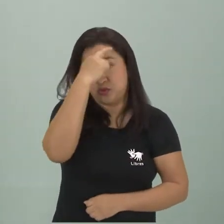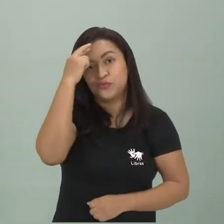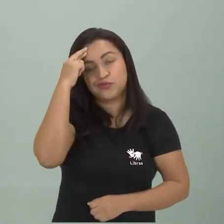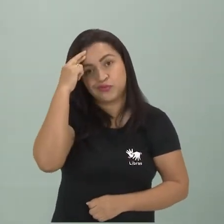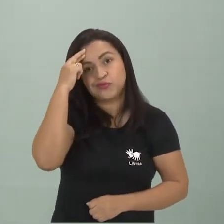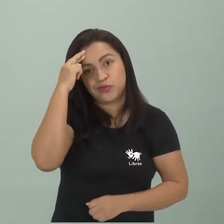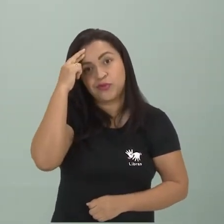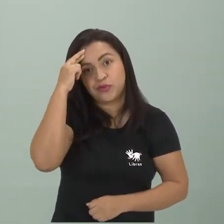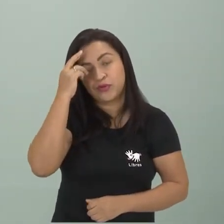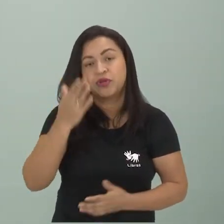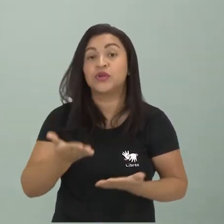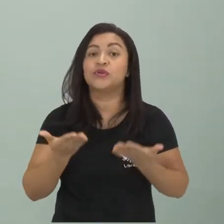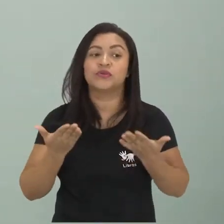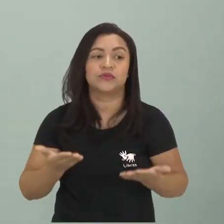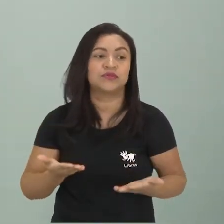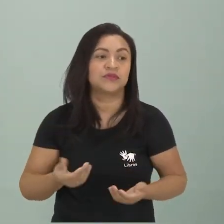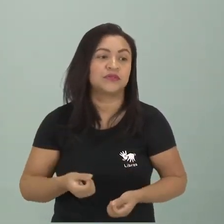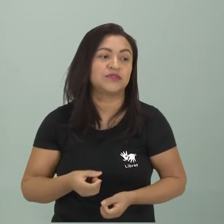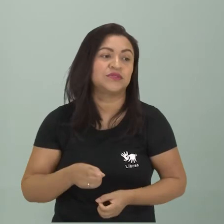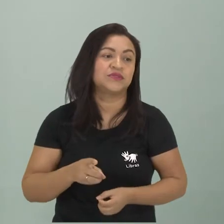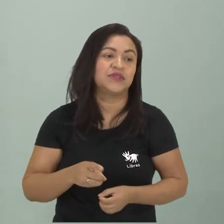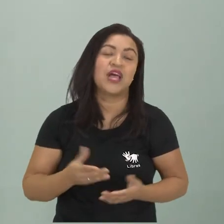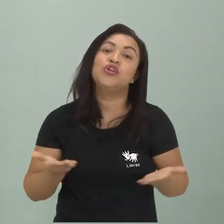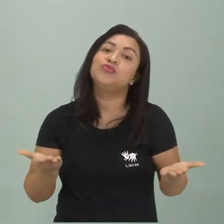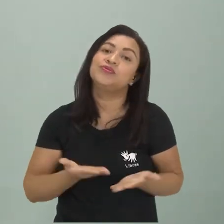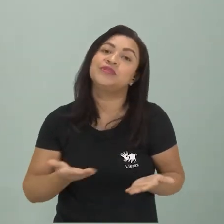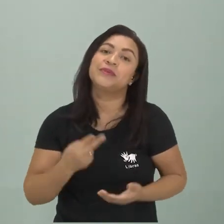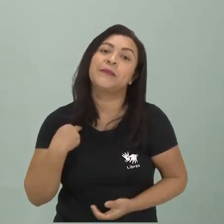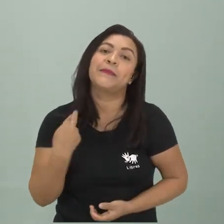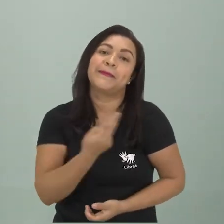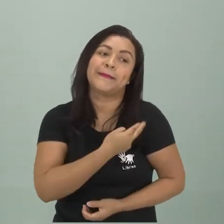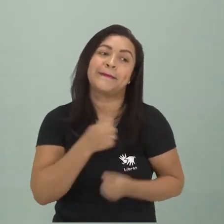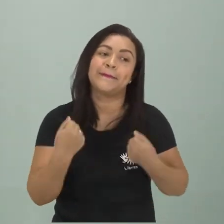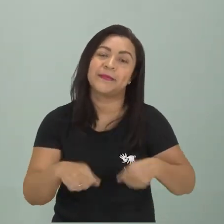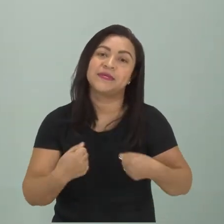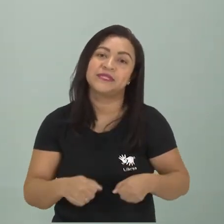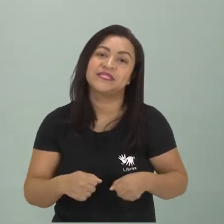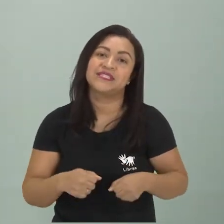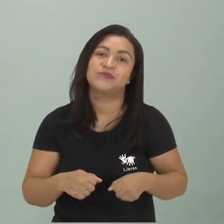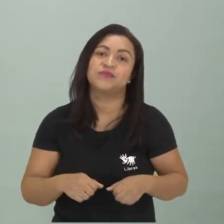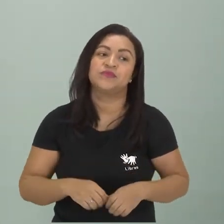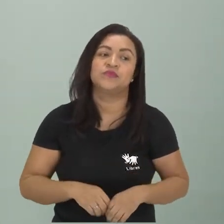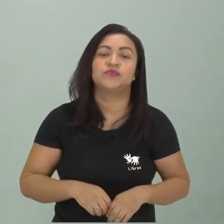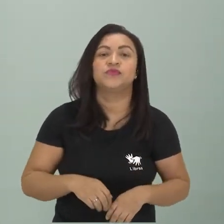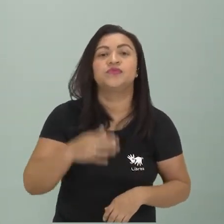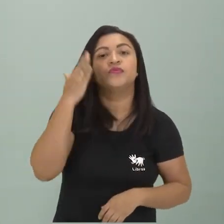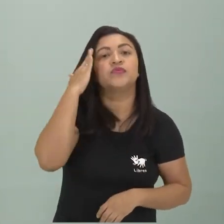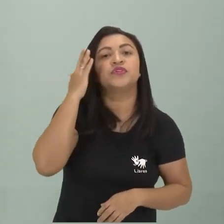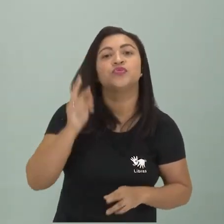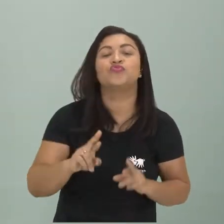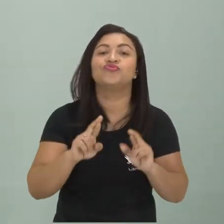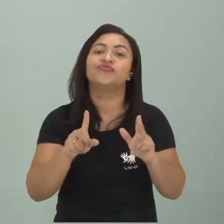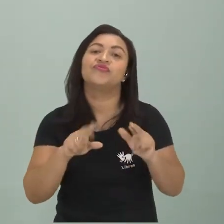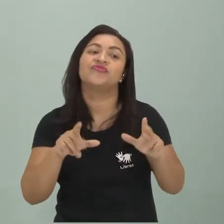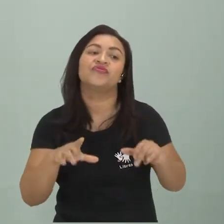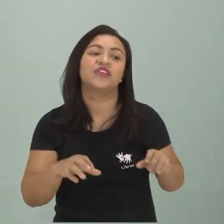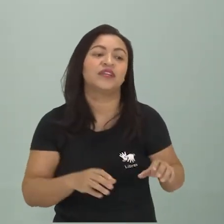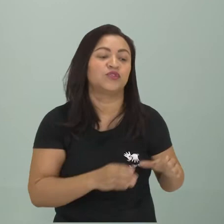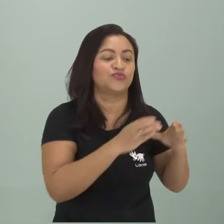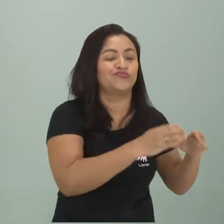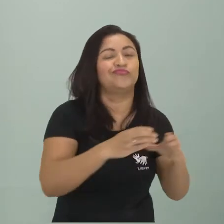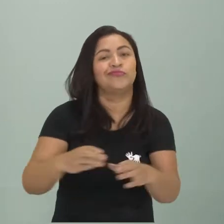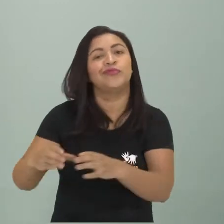da interdisciplinaridade. Nós estudamos diferentes povos, diferentes civilizações. Ou, em